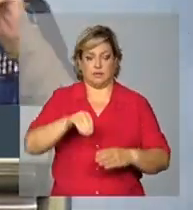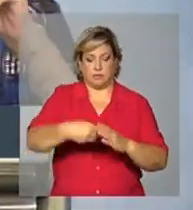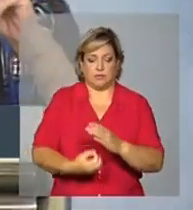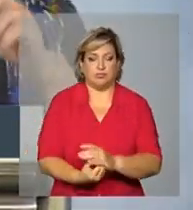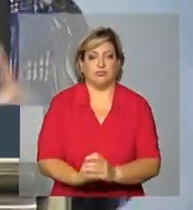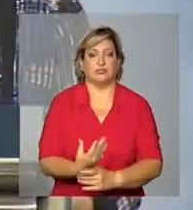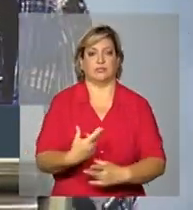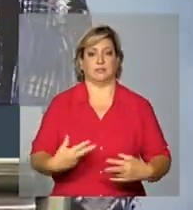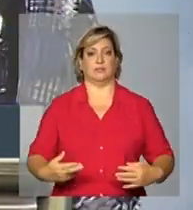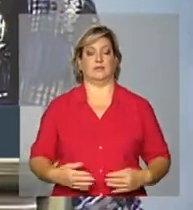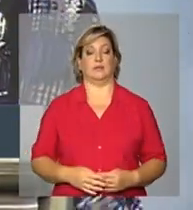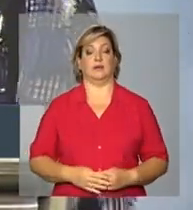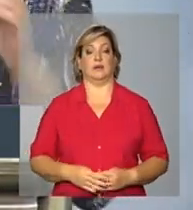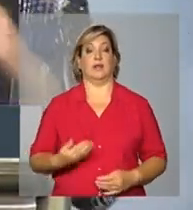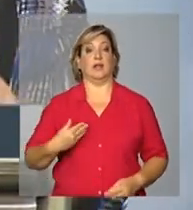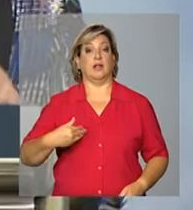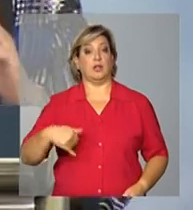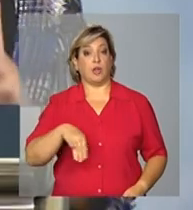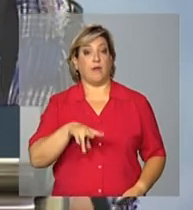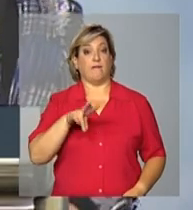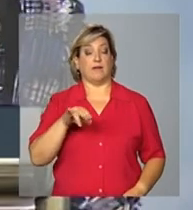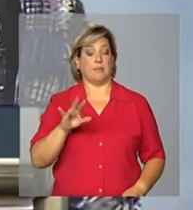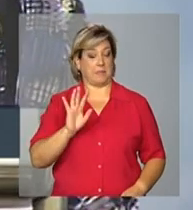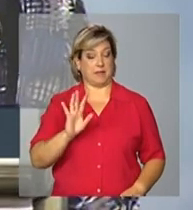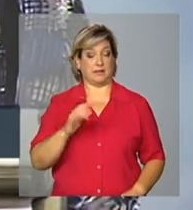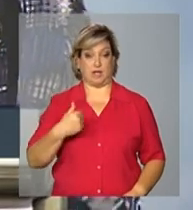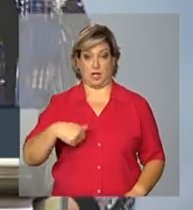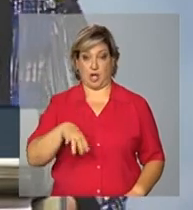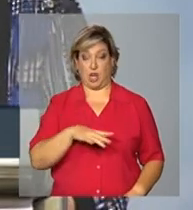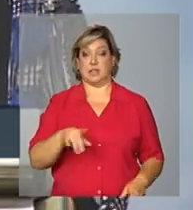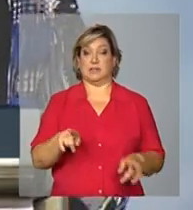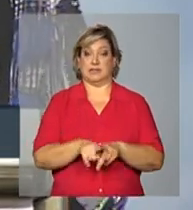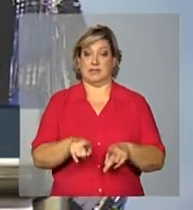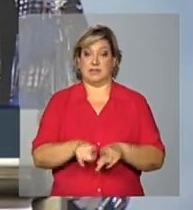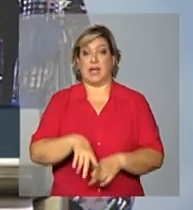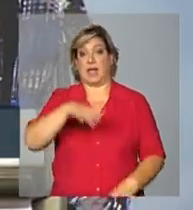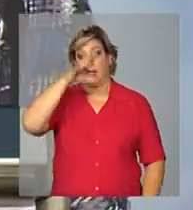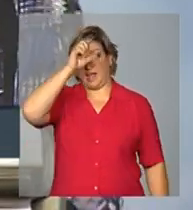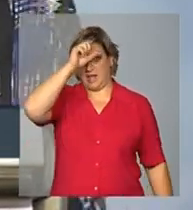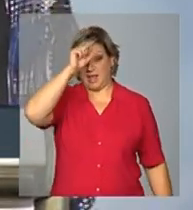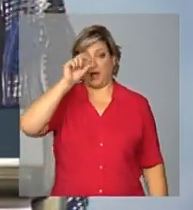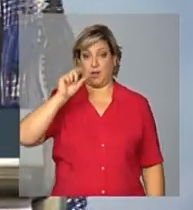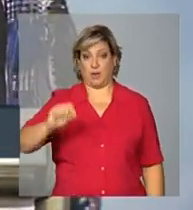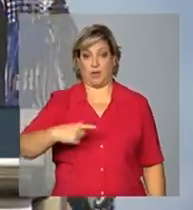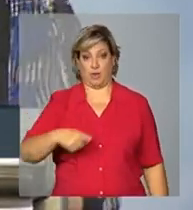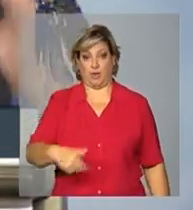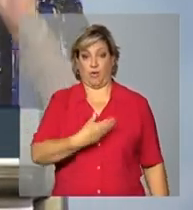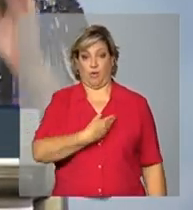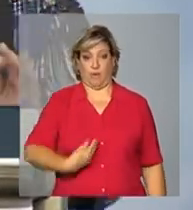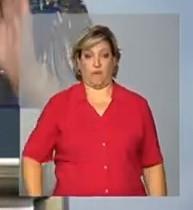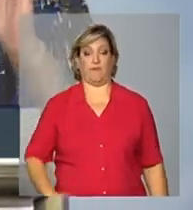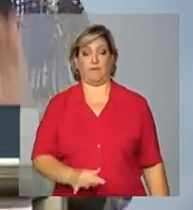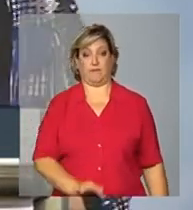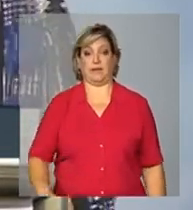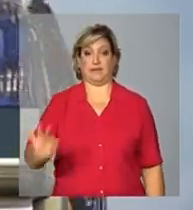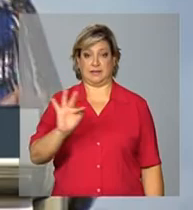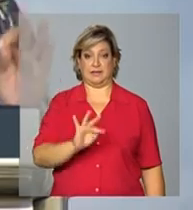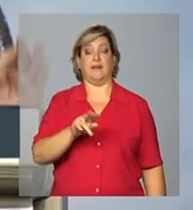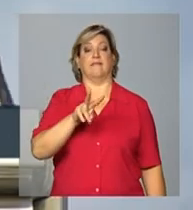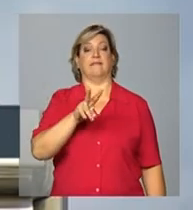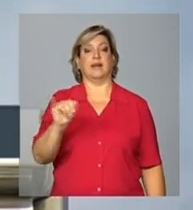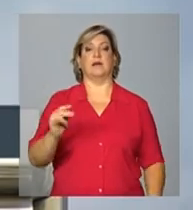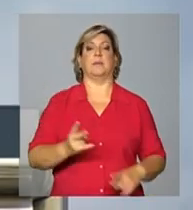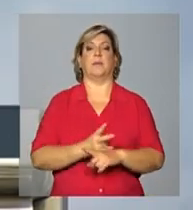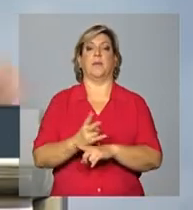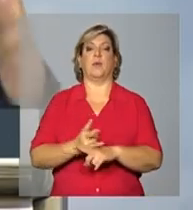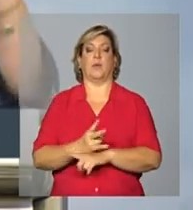Agora, nós também aprendemos. Então, o governo federal vai procurar